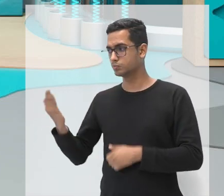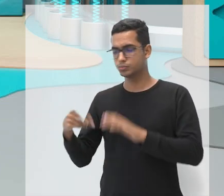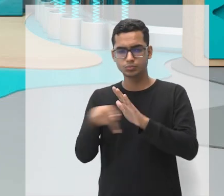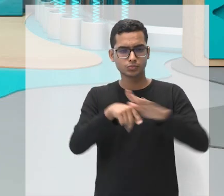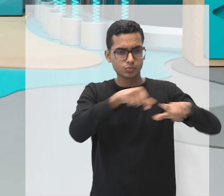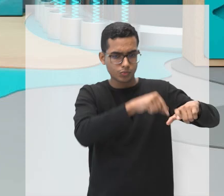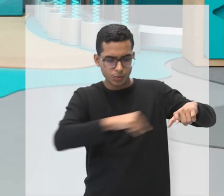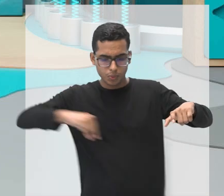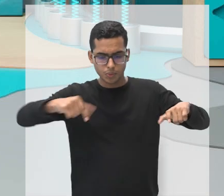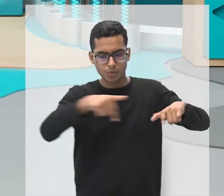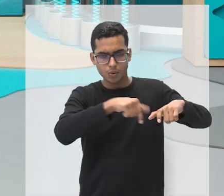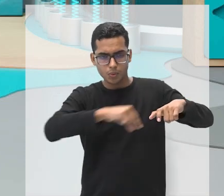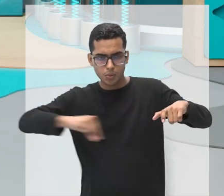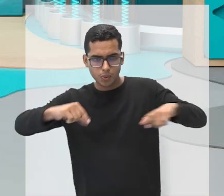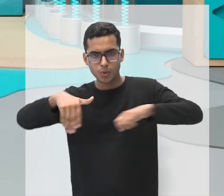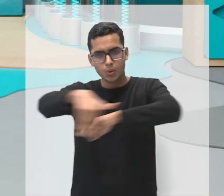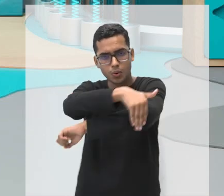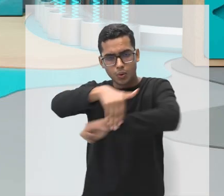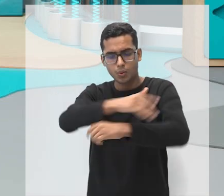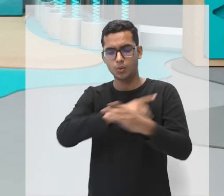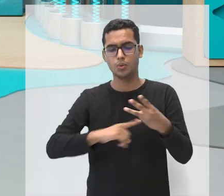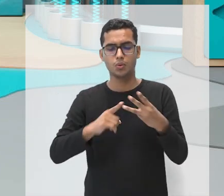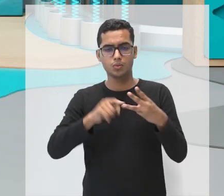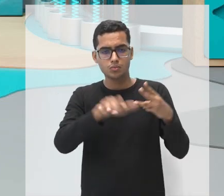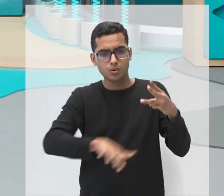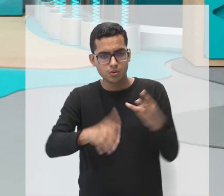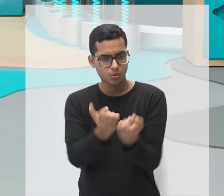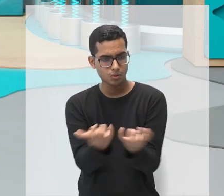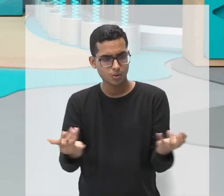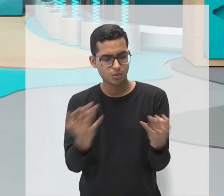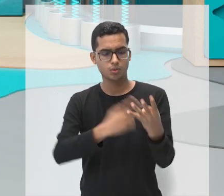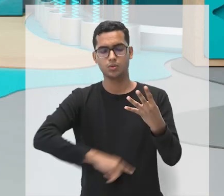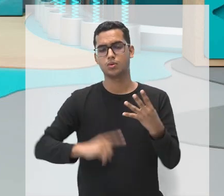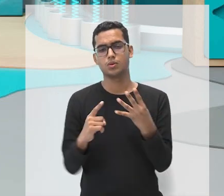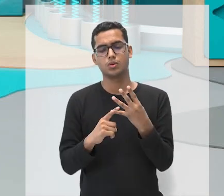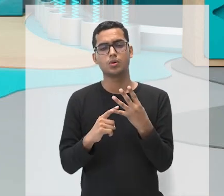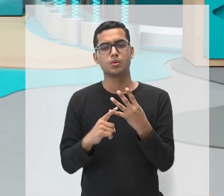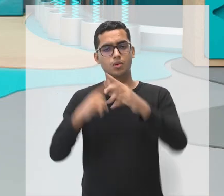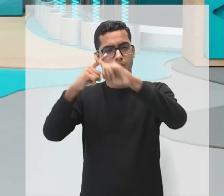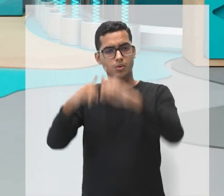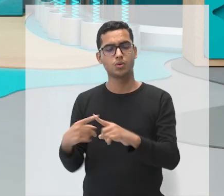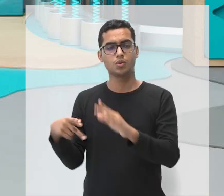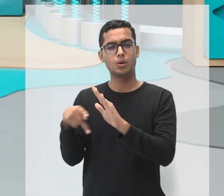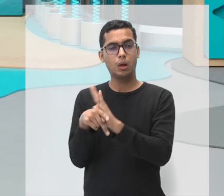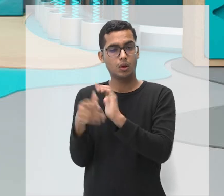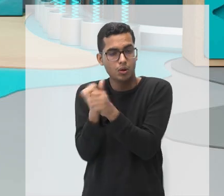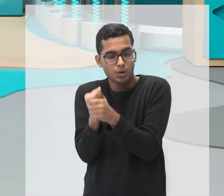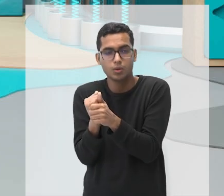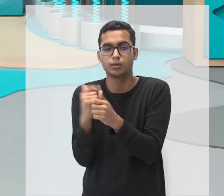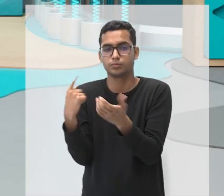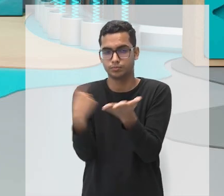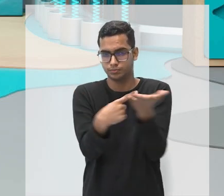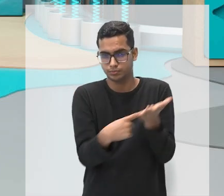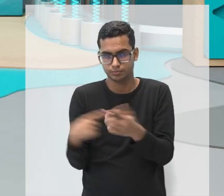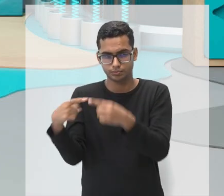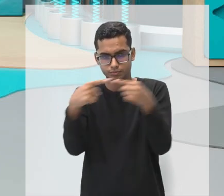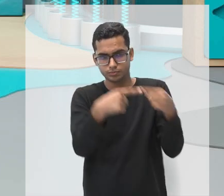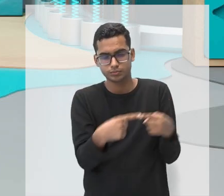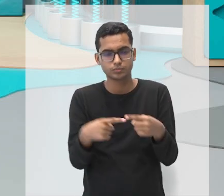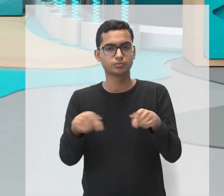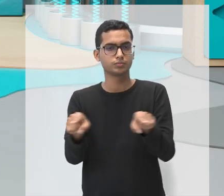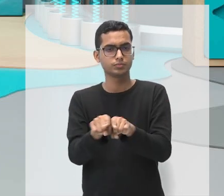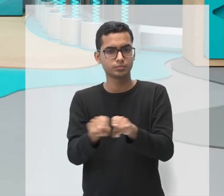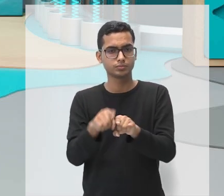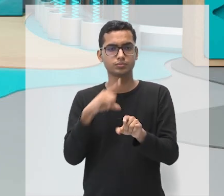as provas de campo, de rua e também as provas combinadas. A gente ainda vai subdividir essas modalidades em